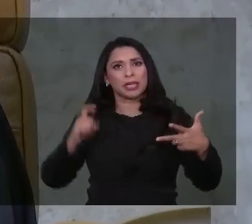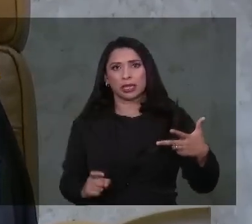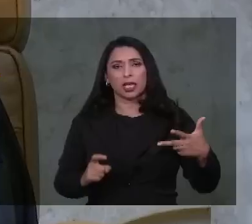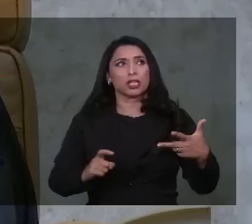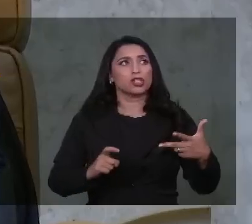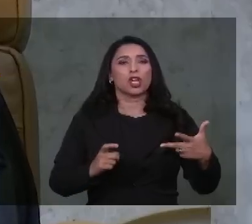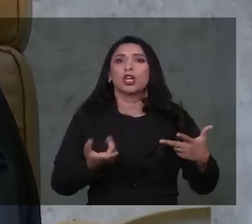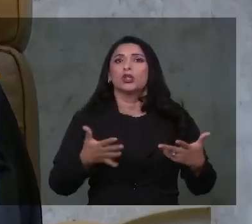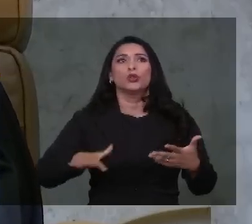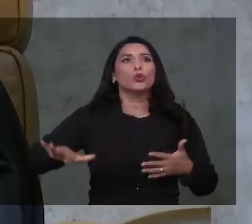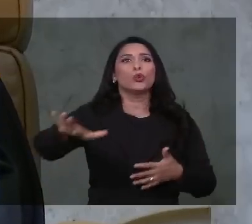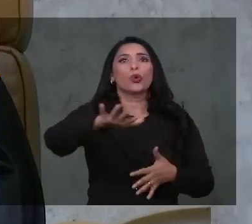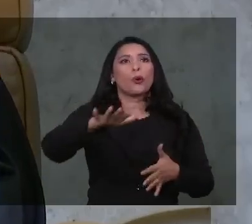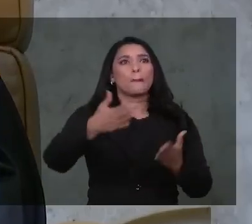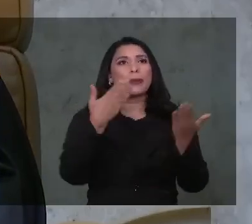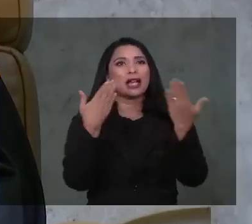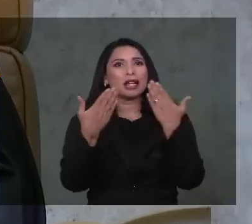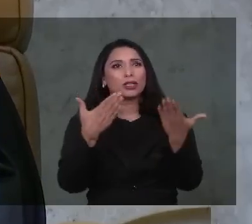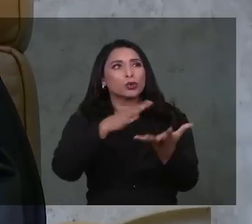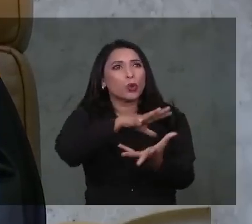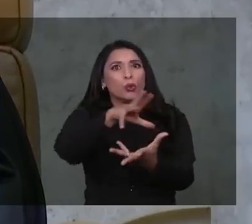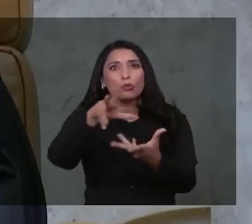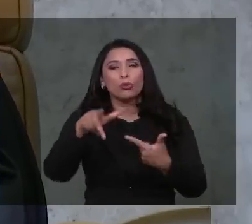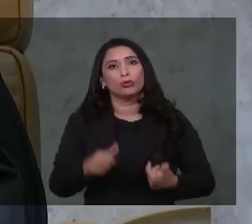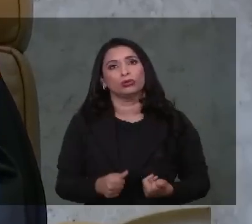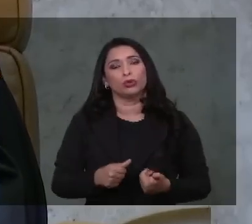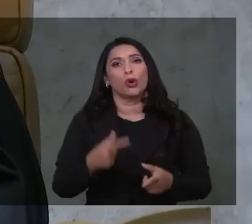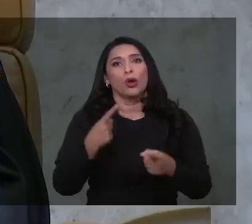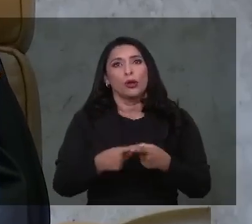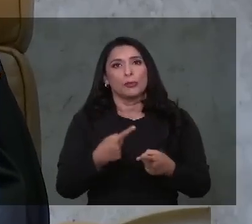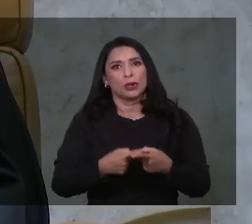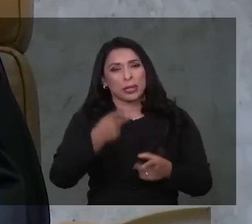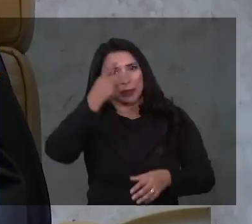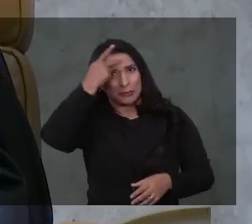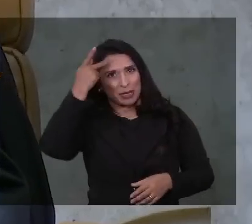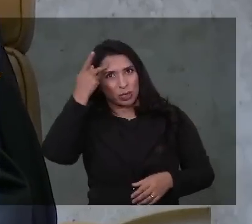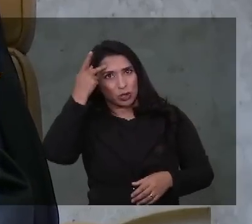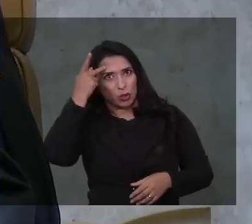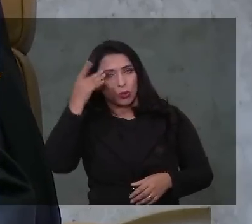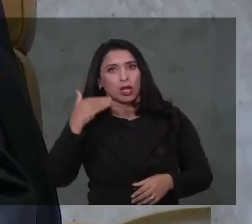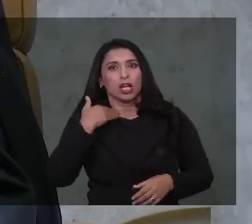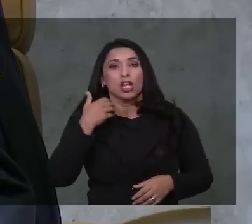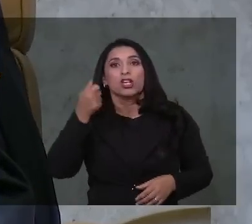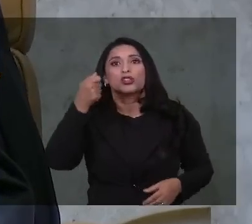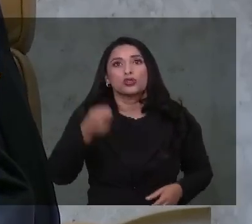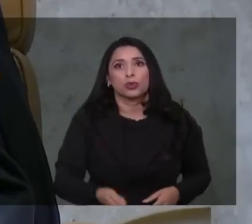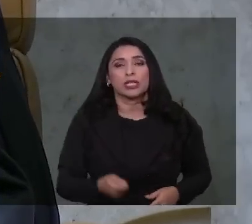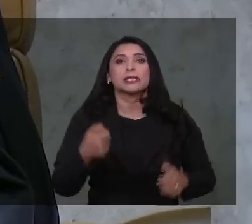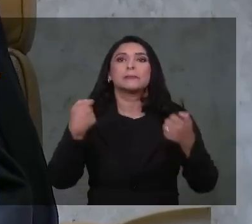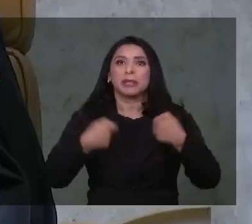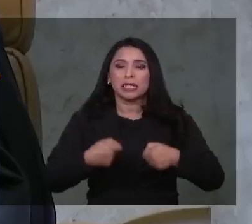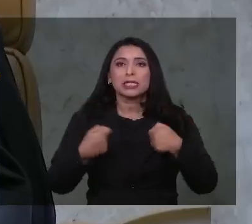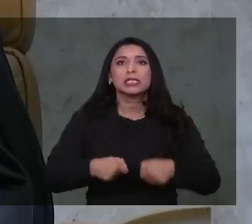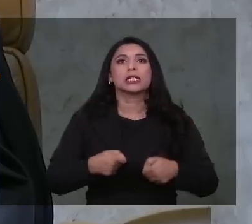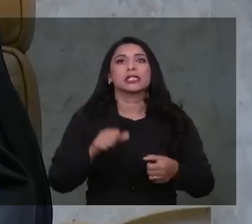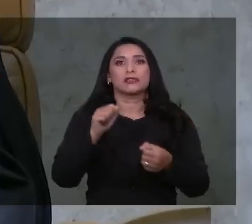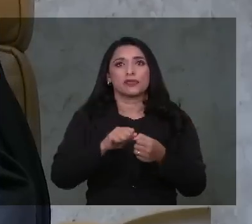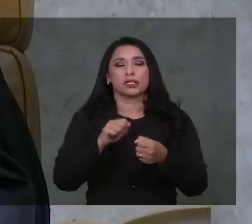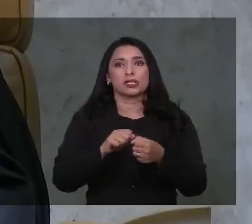mundo. Independente porque, para alguém se tornar juiz, o que se exige é haver cursado uma faculdade de